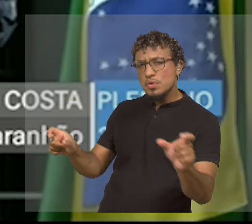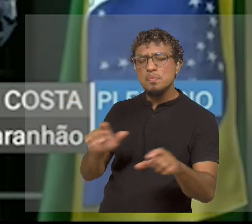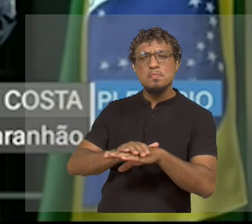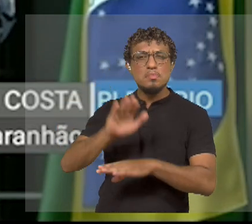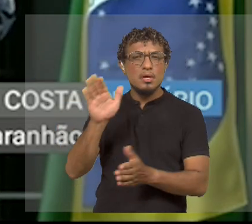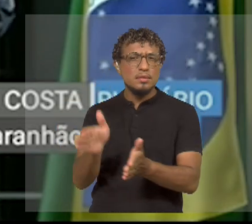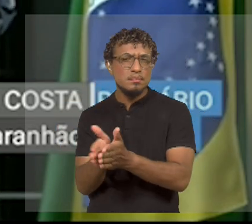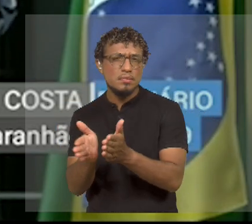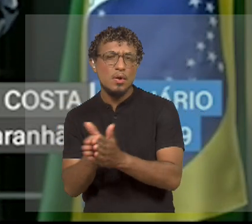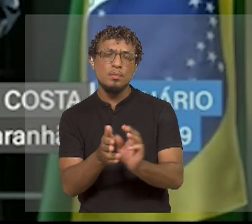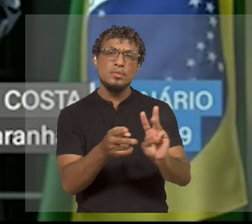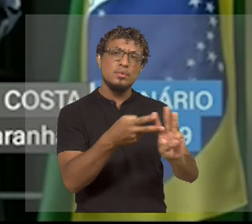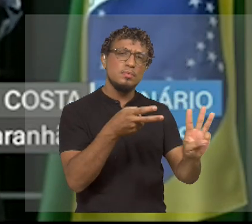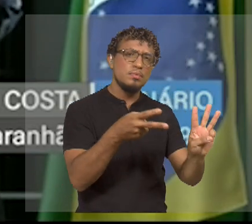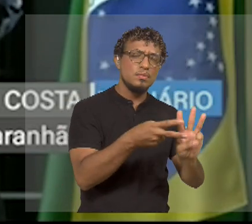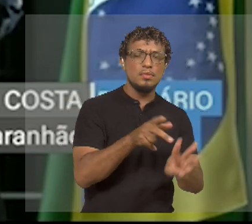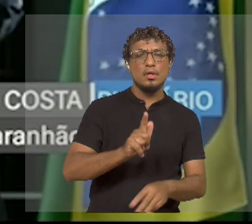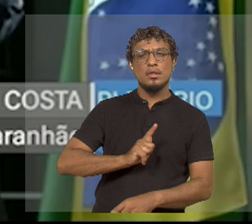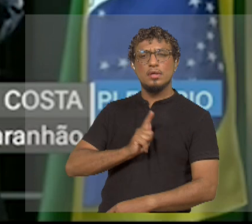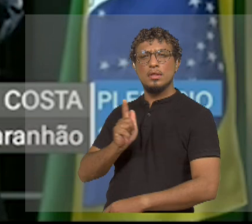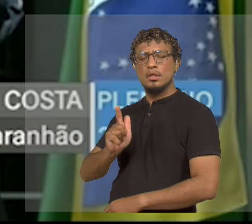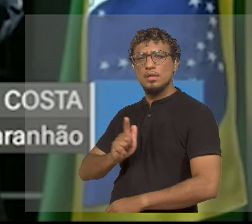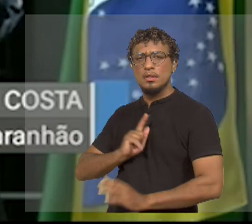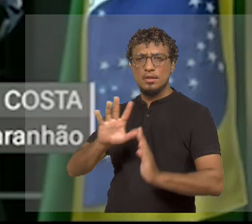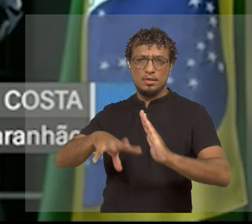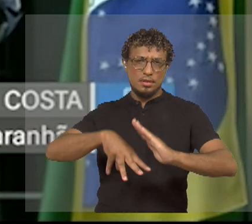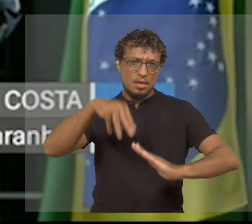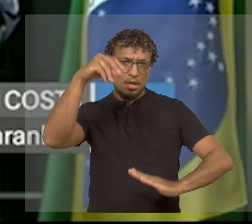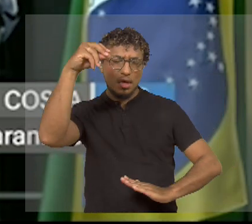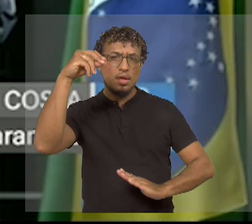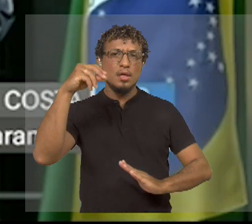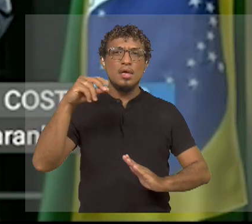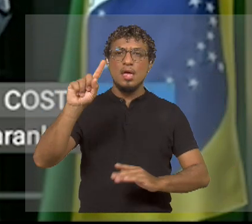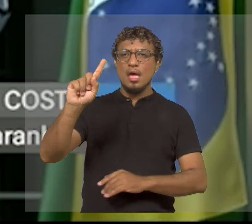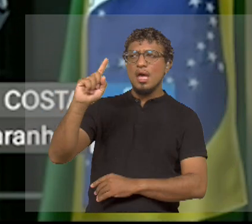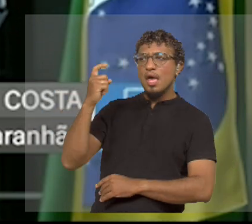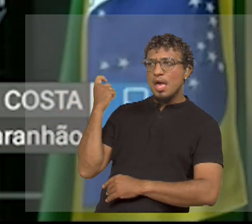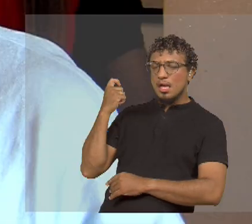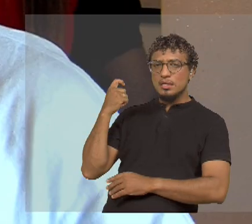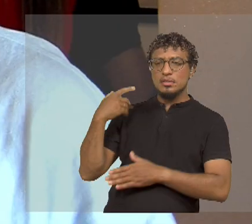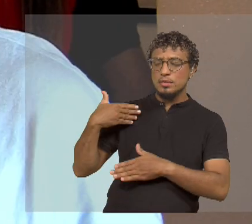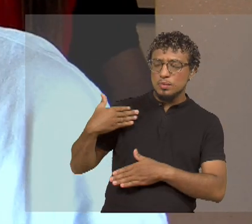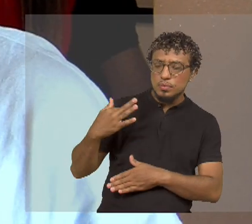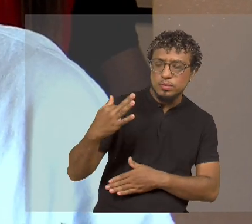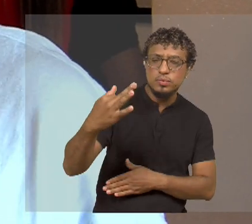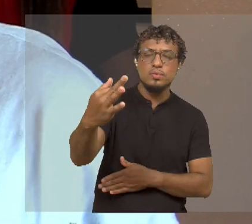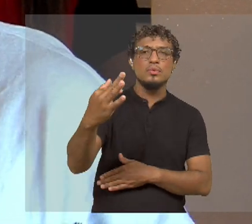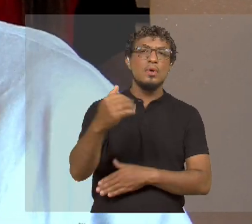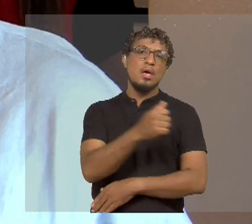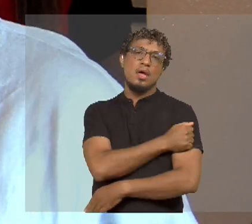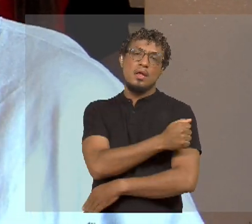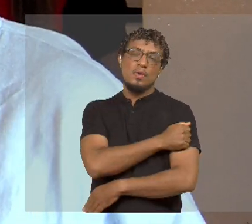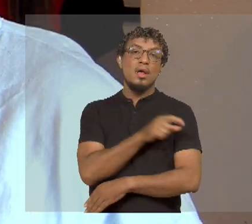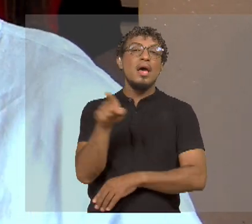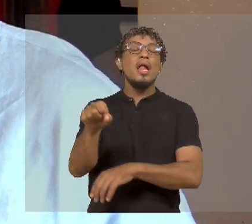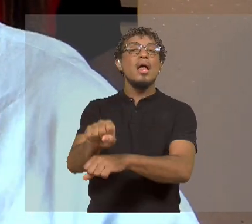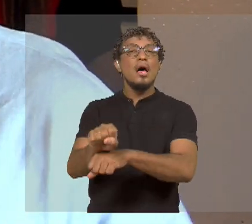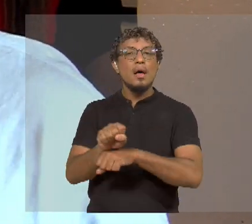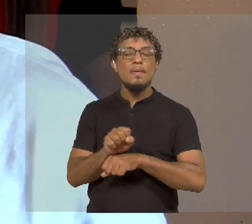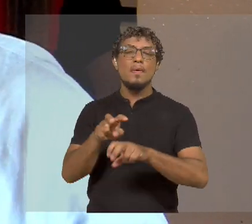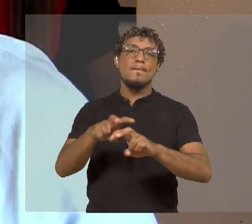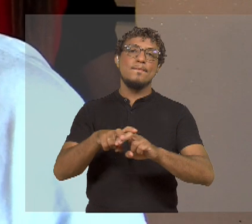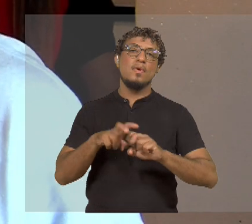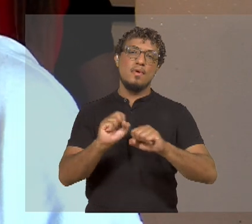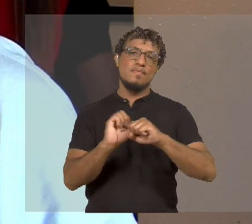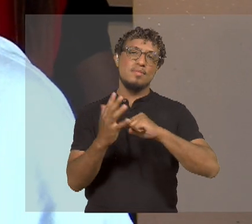carentes, os indígenas, os quilombos, os terreiros, seus ex e eternos alunos. Ela só parou mesmo por conta da